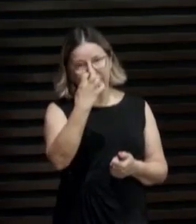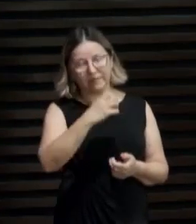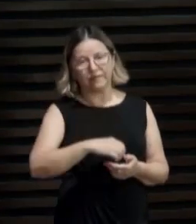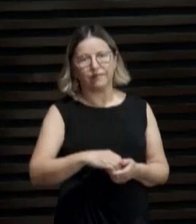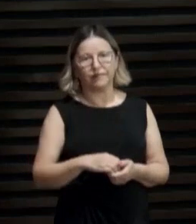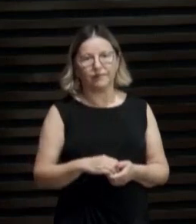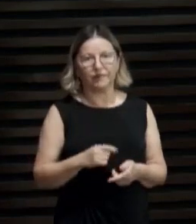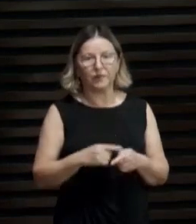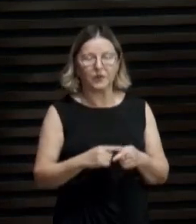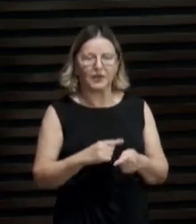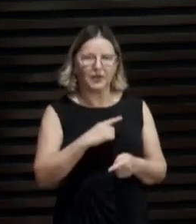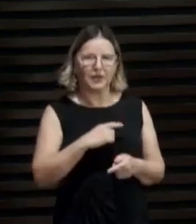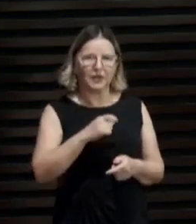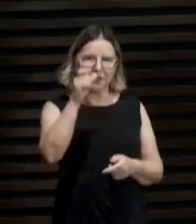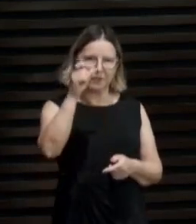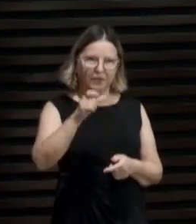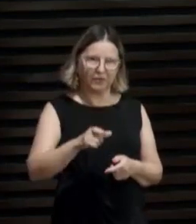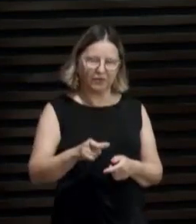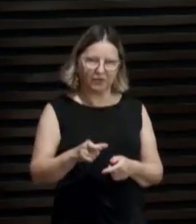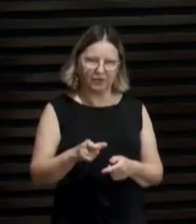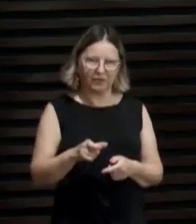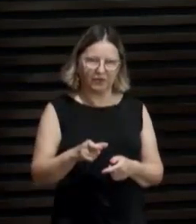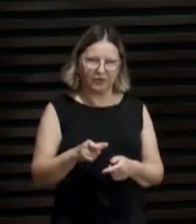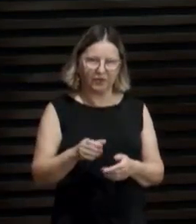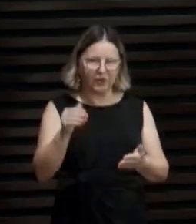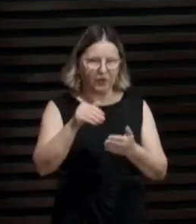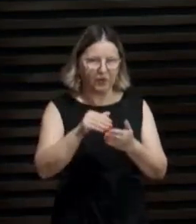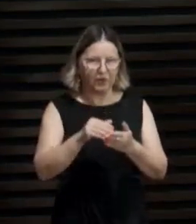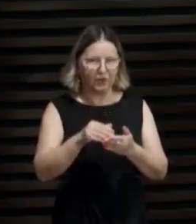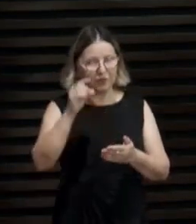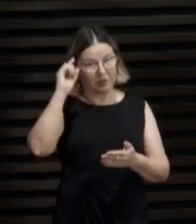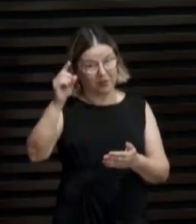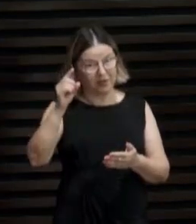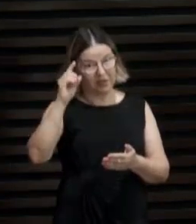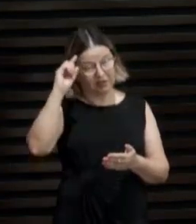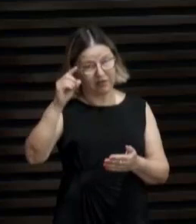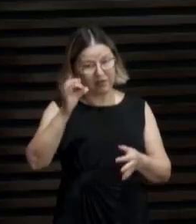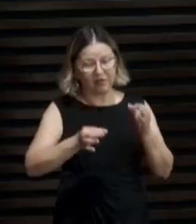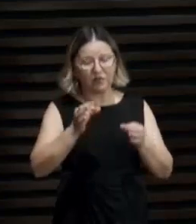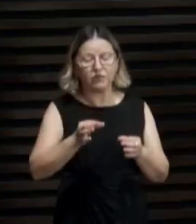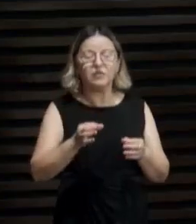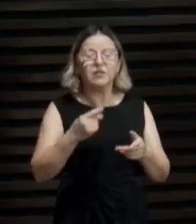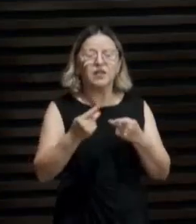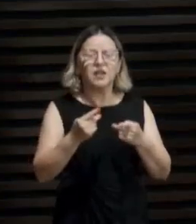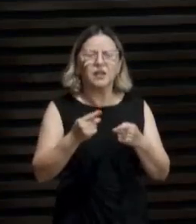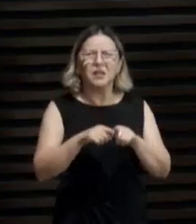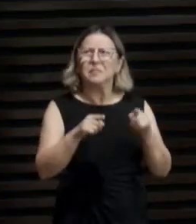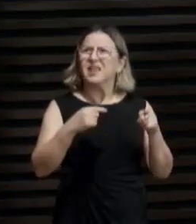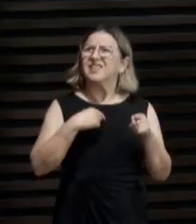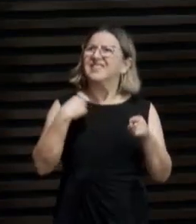porque haverá pessoas que no último dia, no dia do juízo, chegarão para Deus e falarão: mas nós não profetizamos em teu